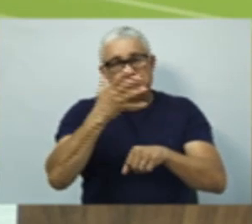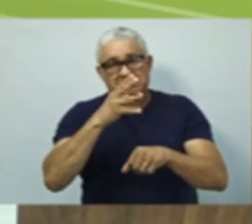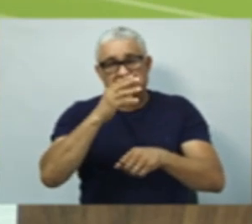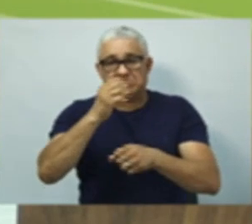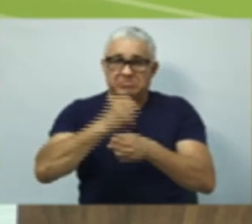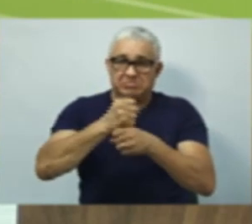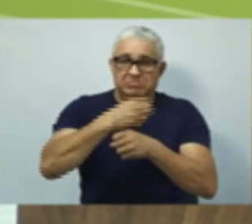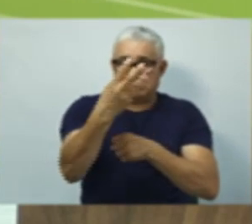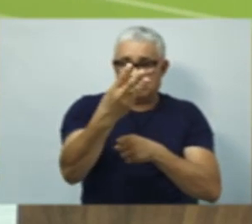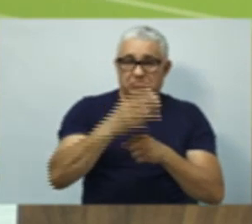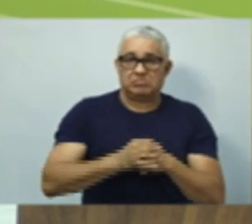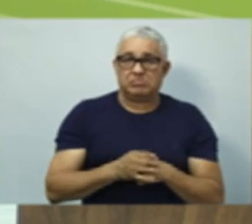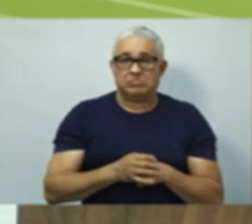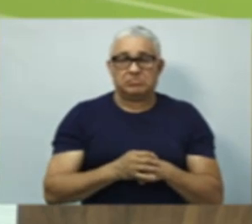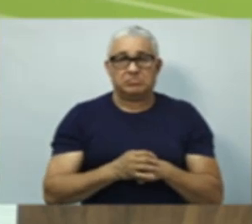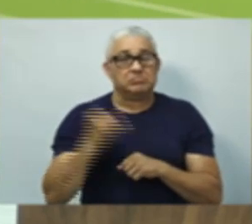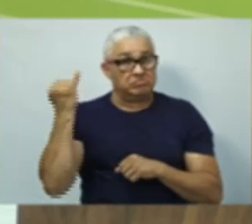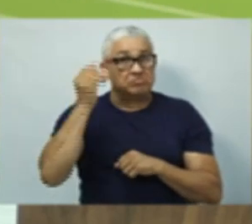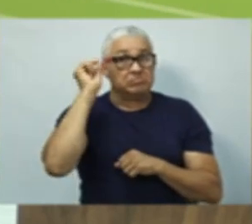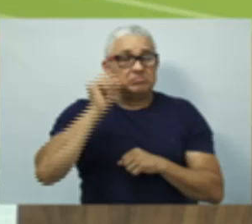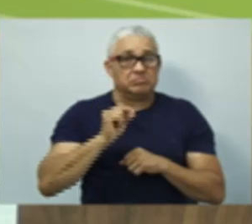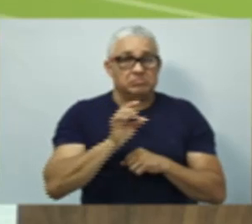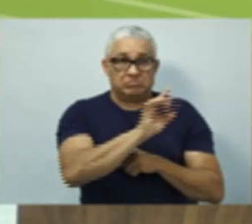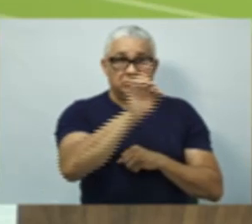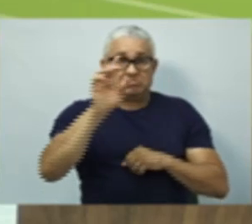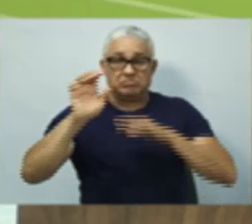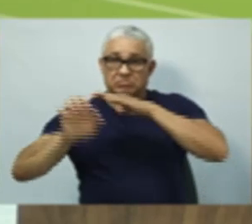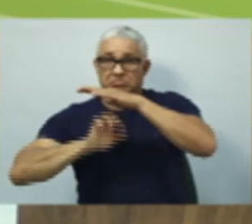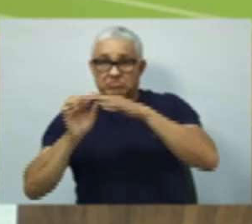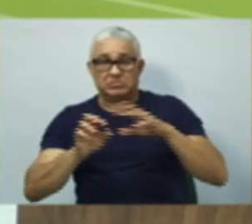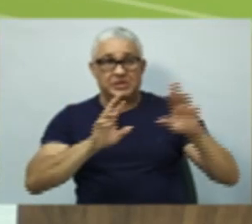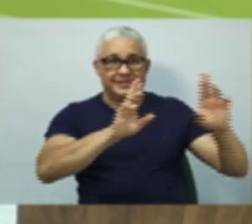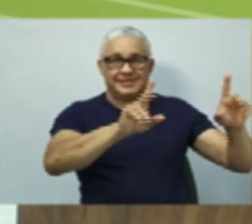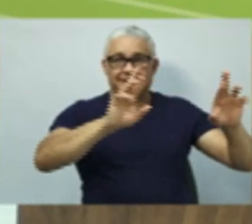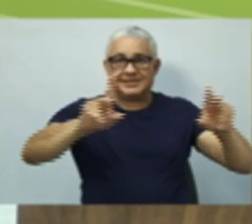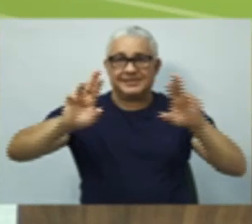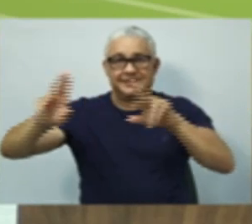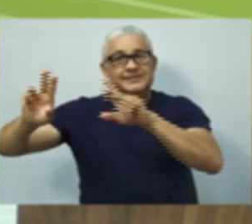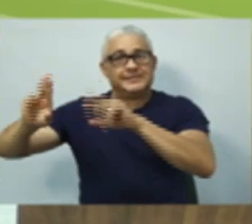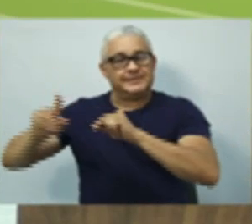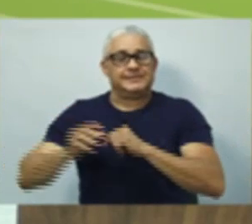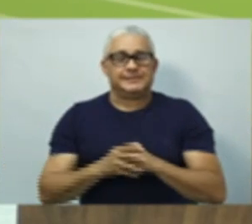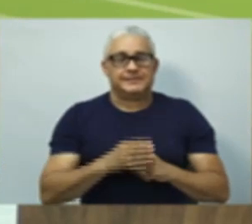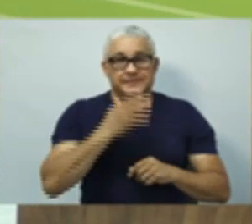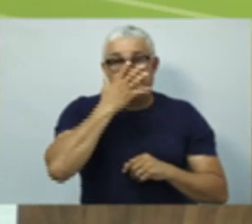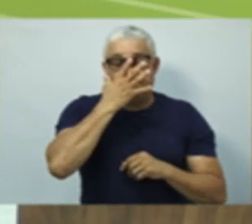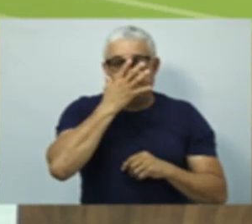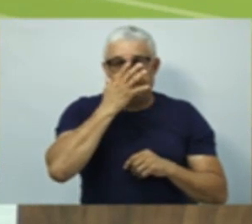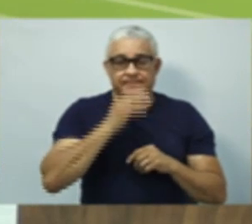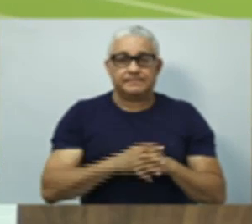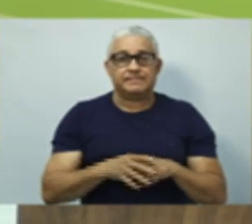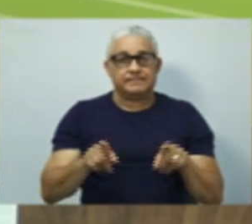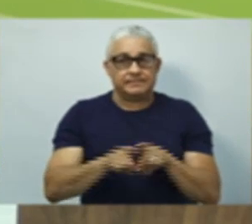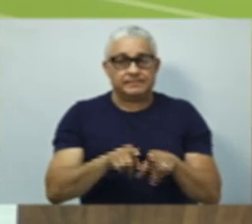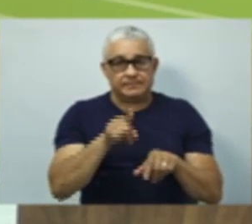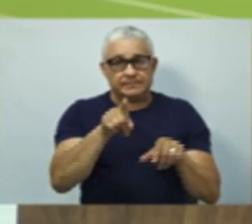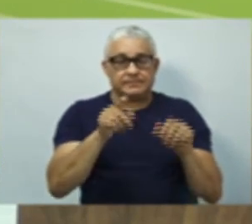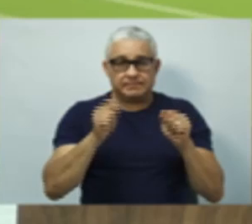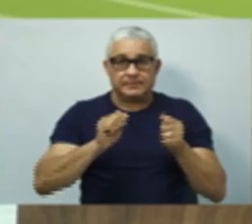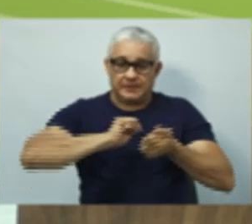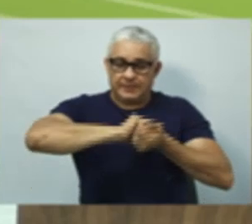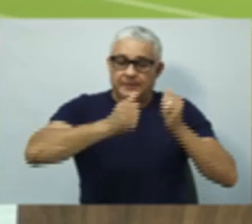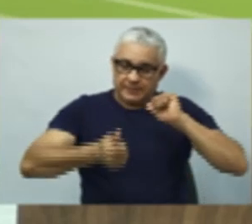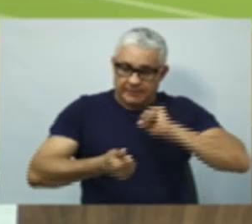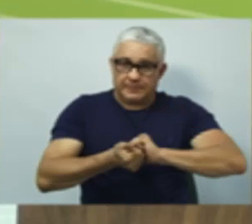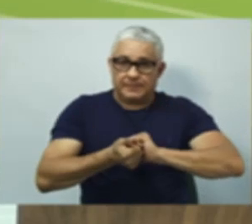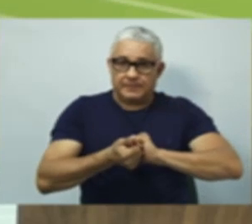em conta que cada empresa é diferente da outra. É uma realidade isso. E você tem que adequar de